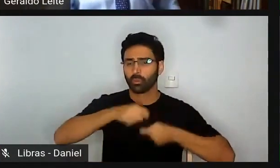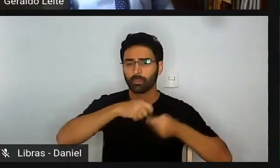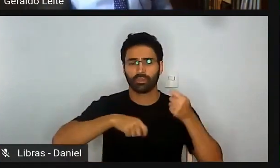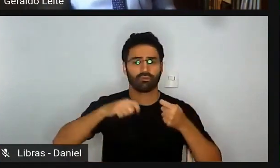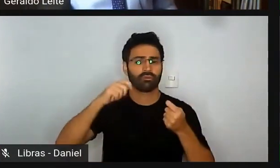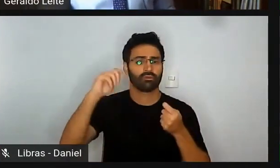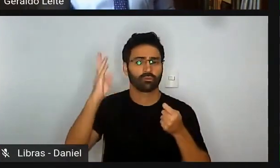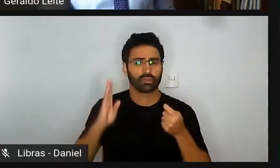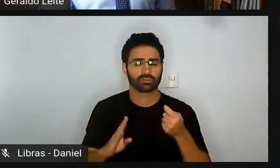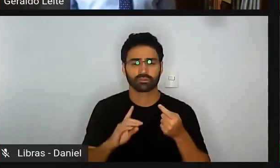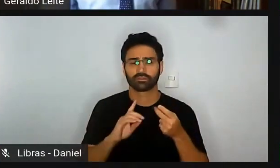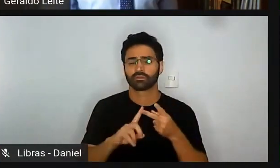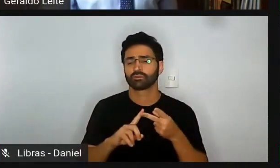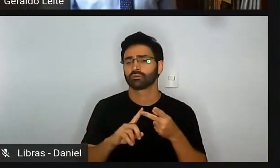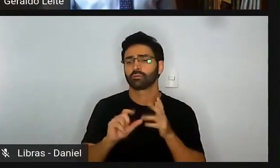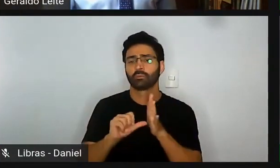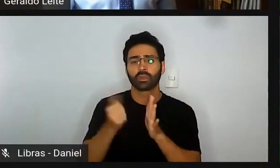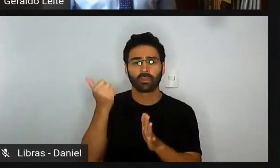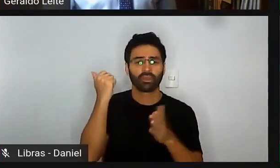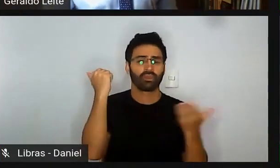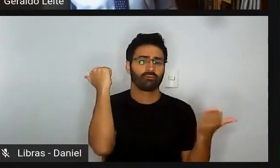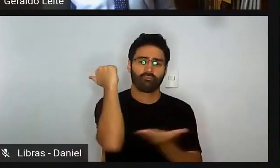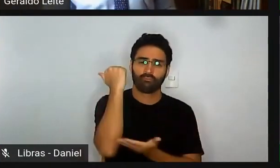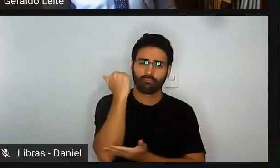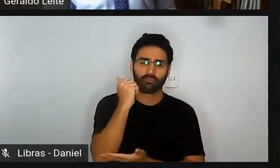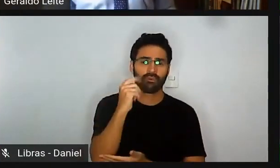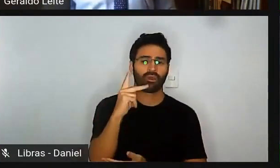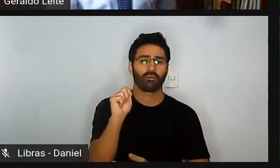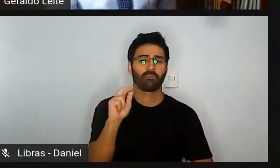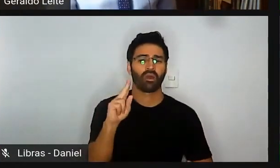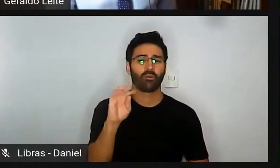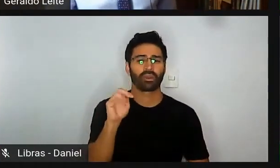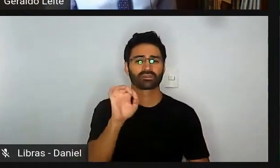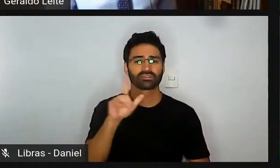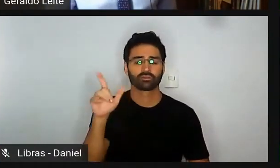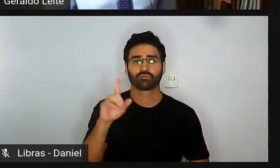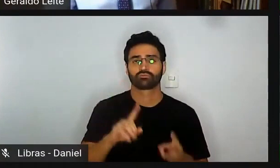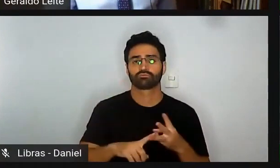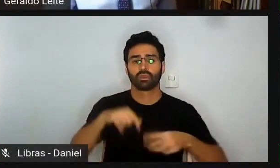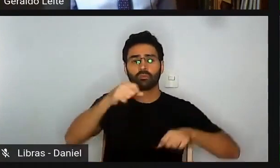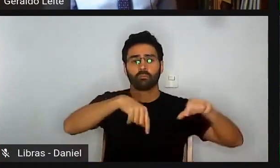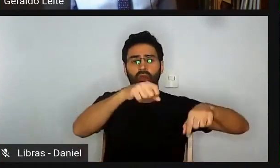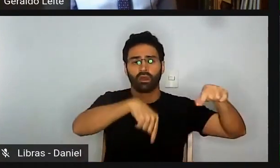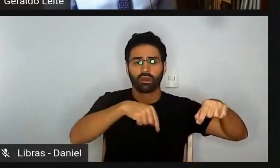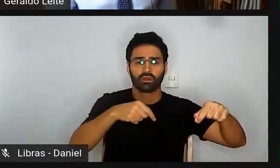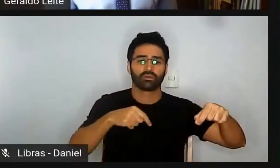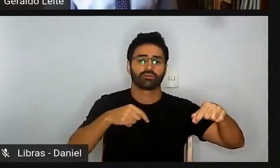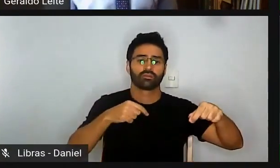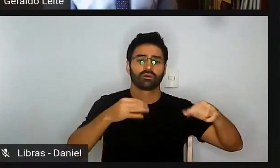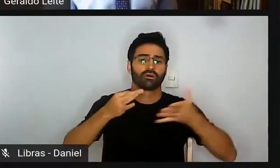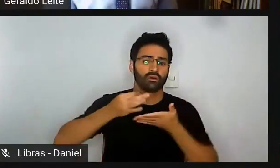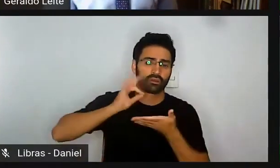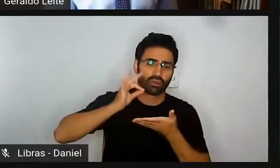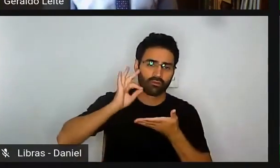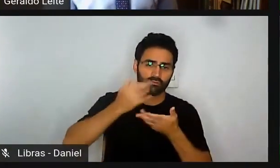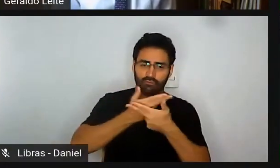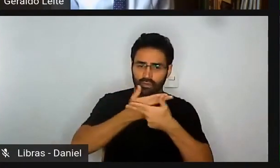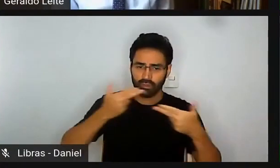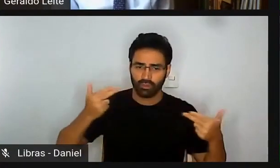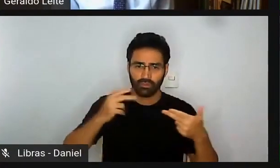pela extração do pau-brasil, a plantação de café, toda a estrutura base no trabalho